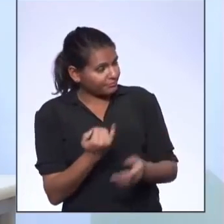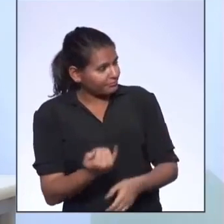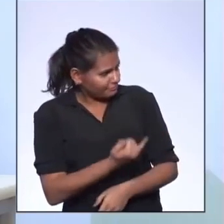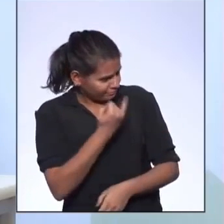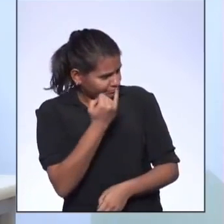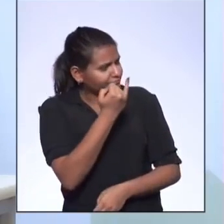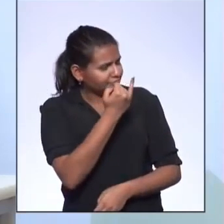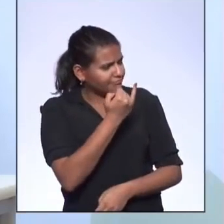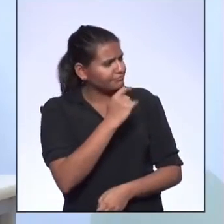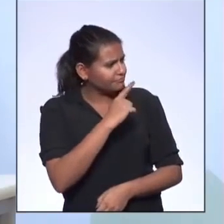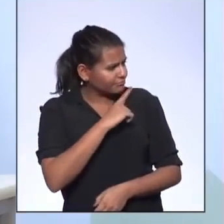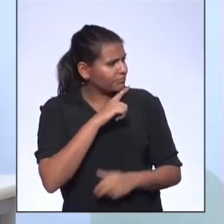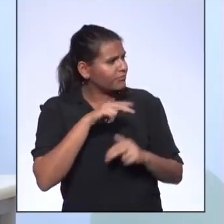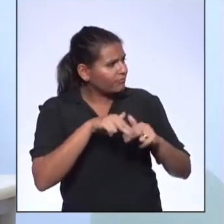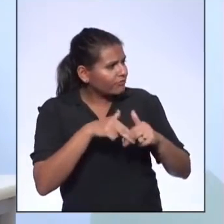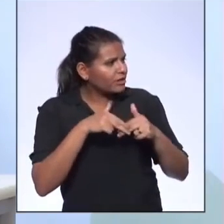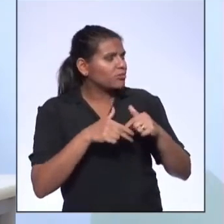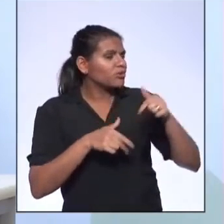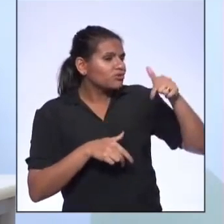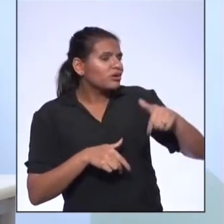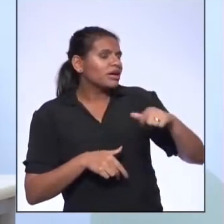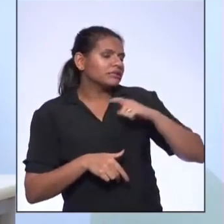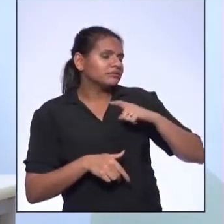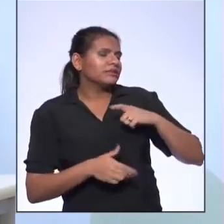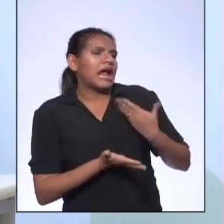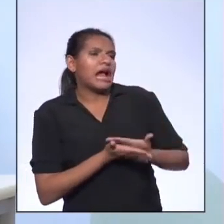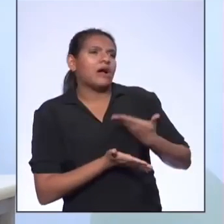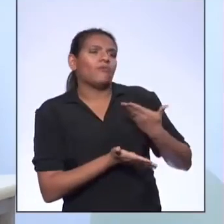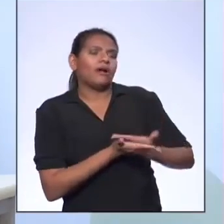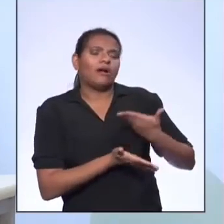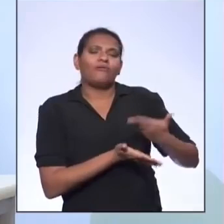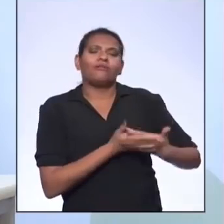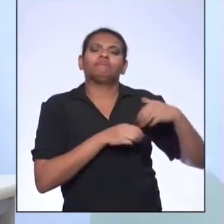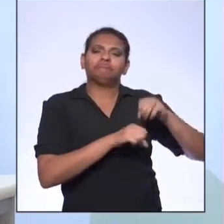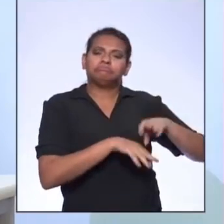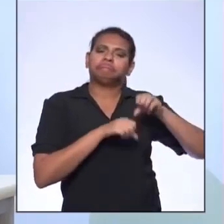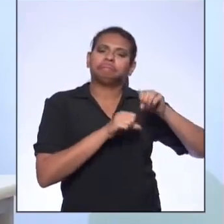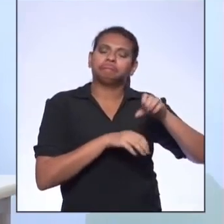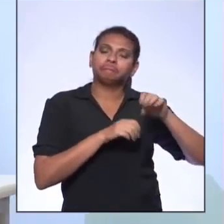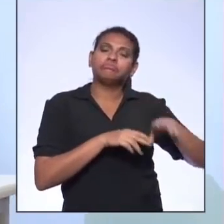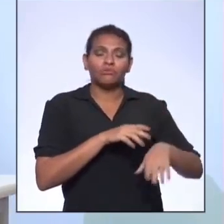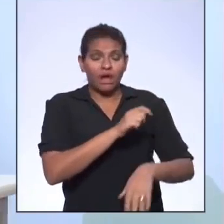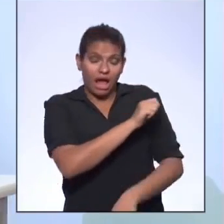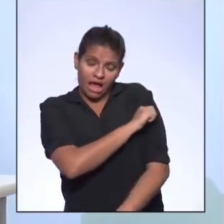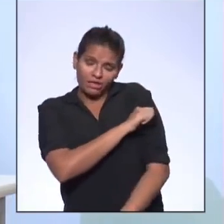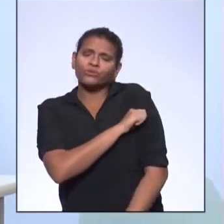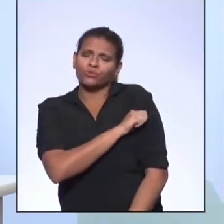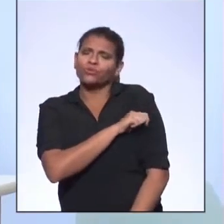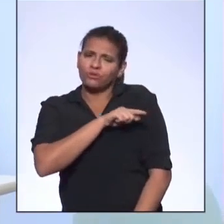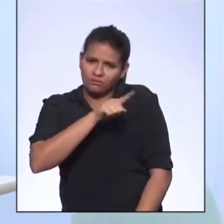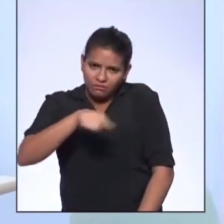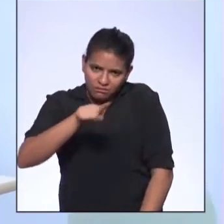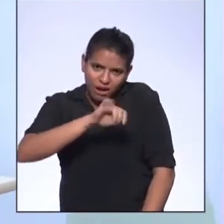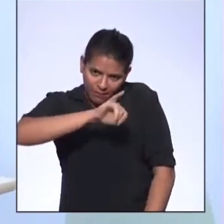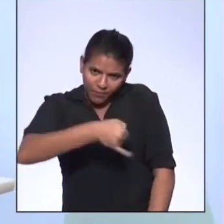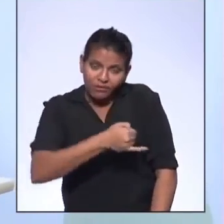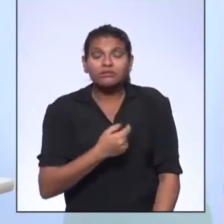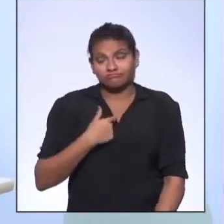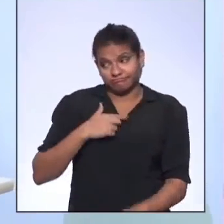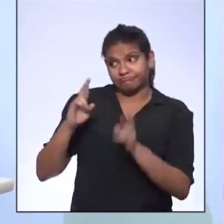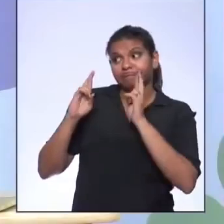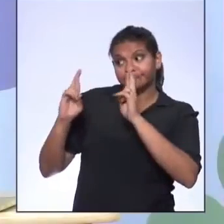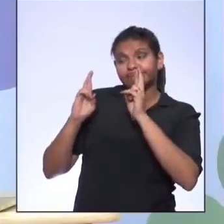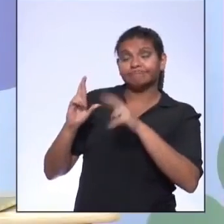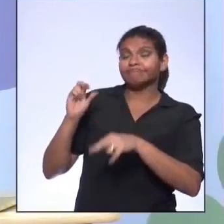usando bastante espaço no Centro de Mídias para isso. Eu acredito que os alunos estão tirando muito proveito disto. Também acredito e espero que sim,